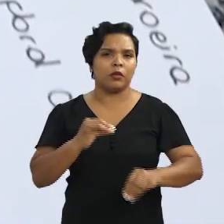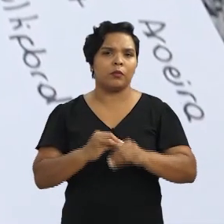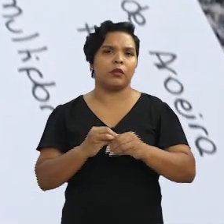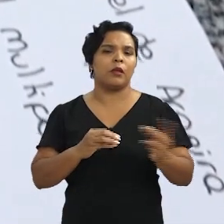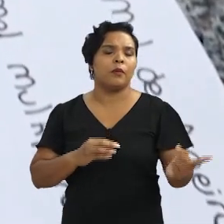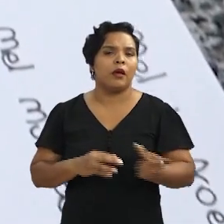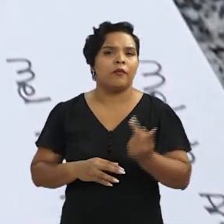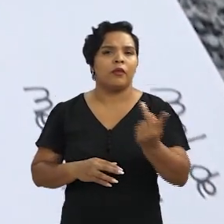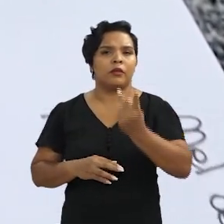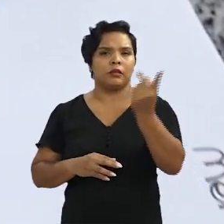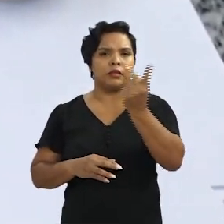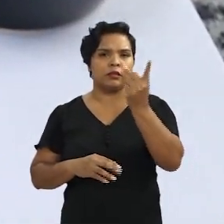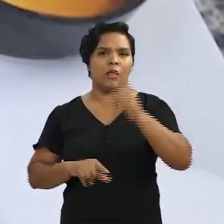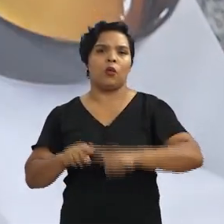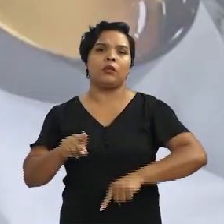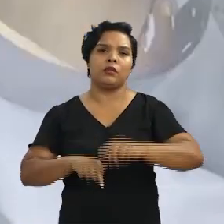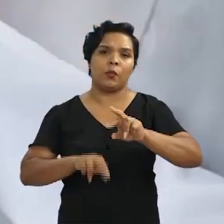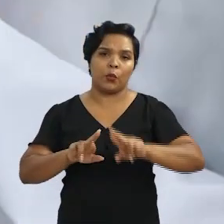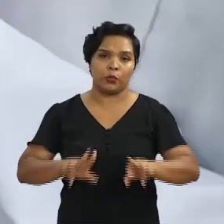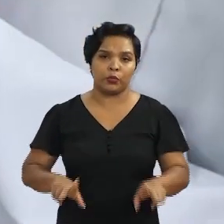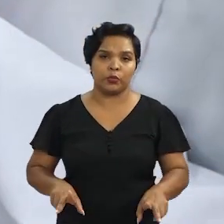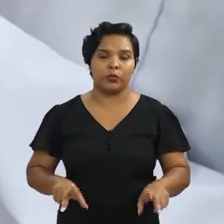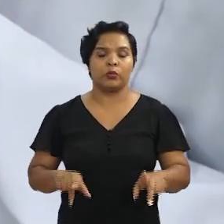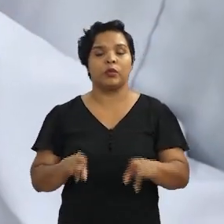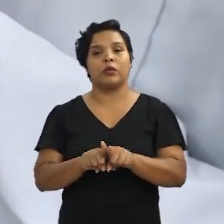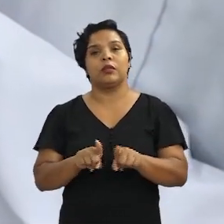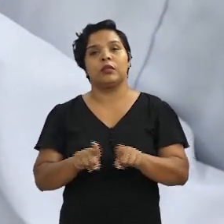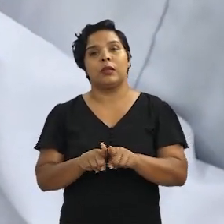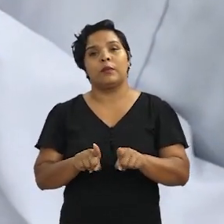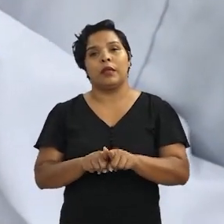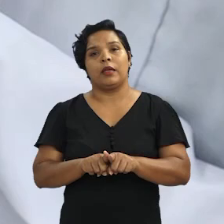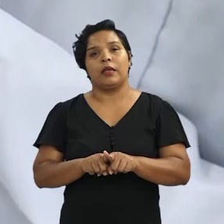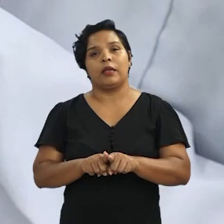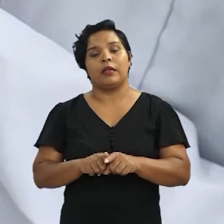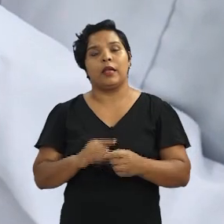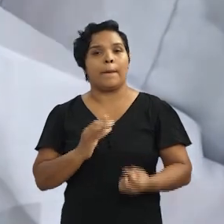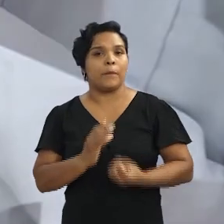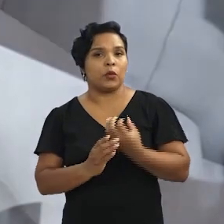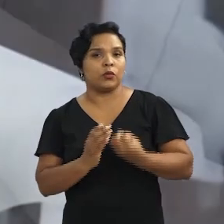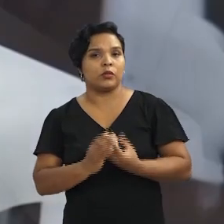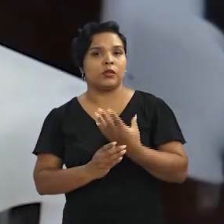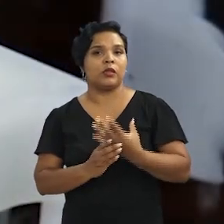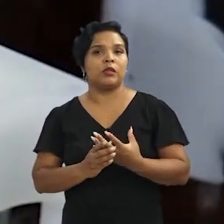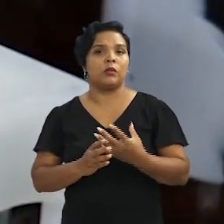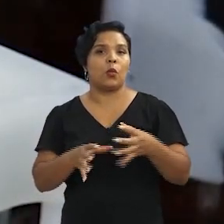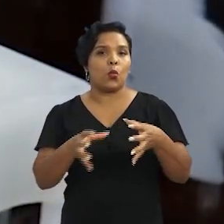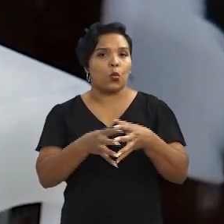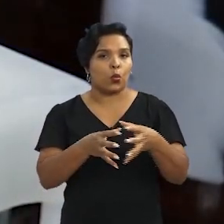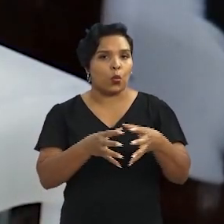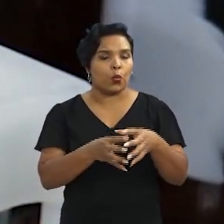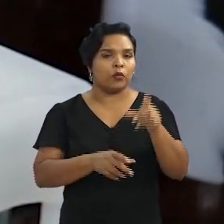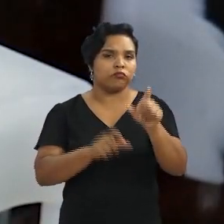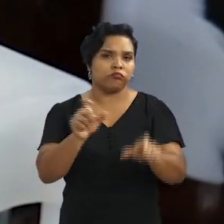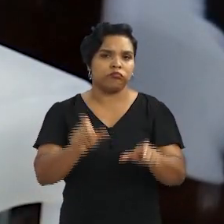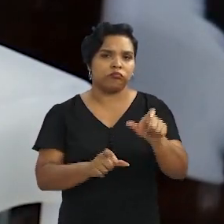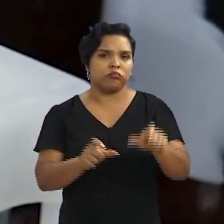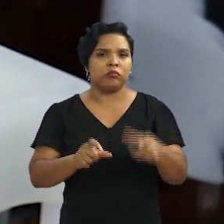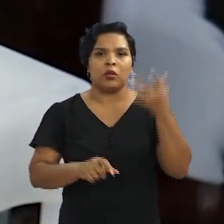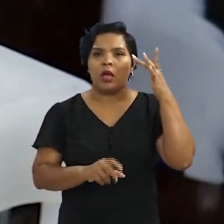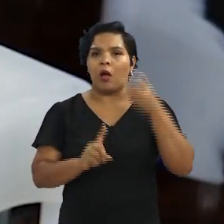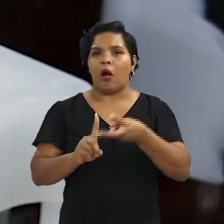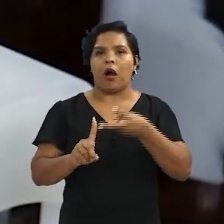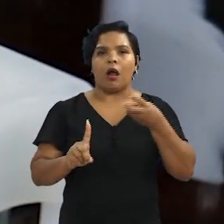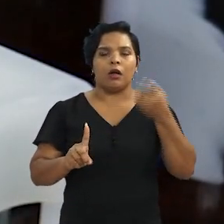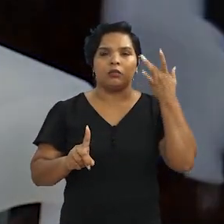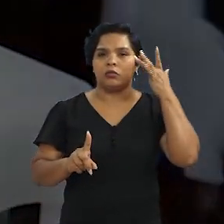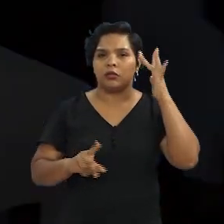para contribuir para a valorização desse produto, né, que geralmente é produzido por pequenos produtores. Fraude, a